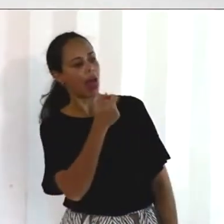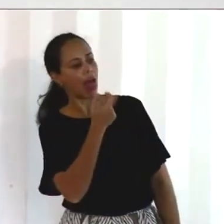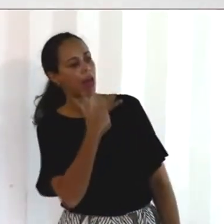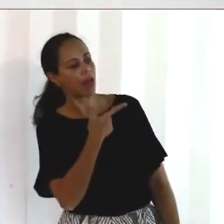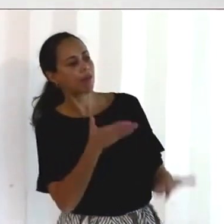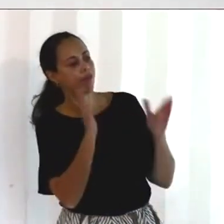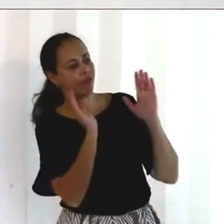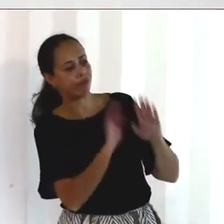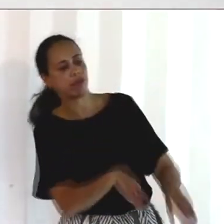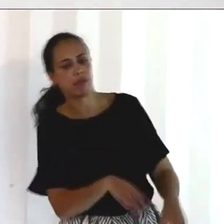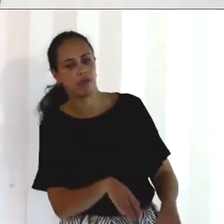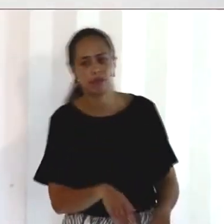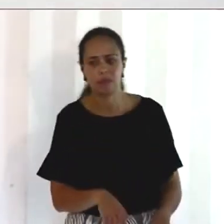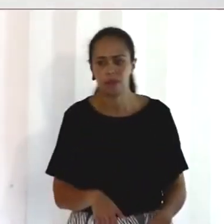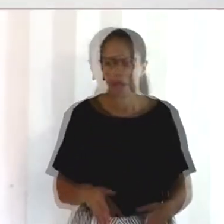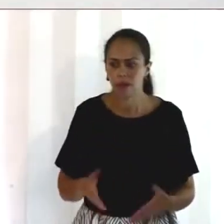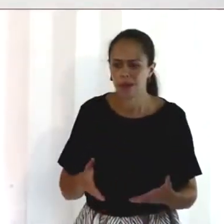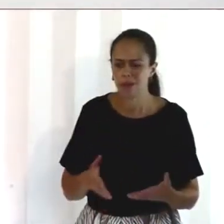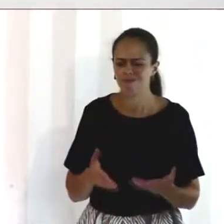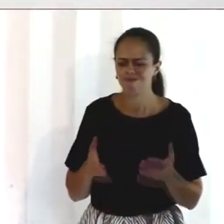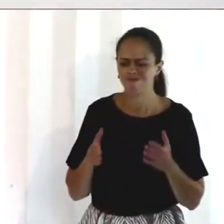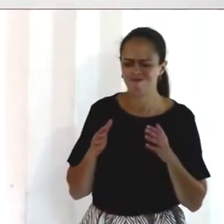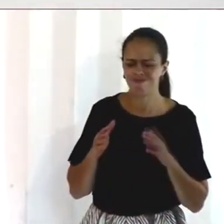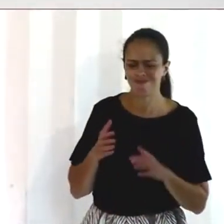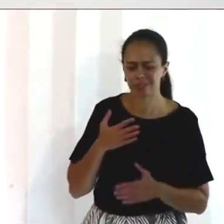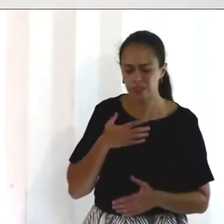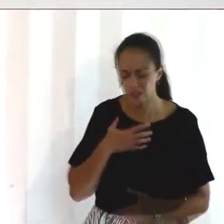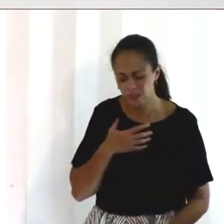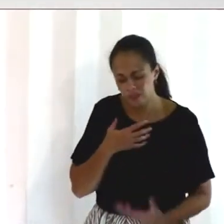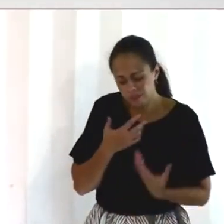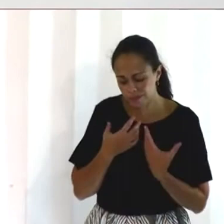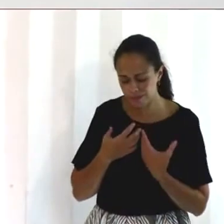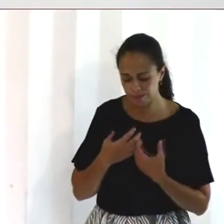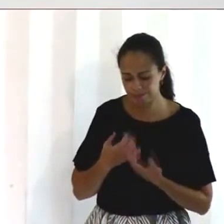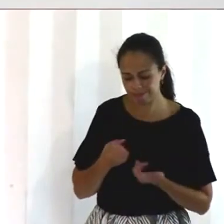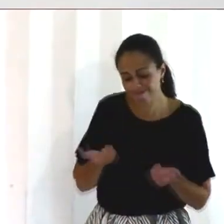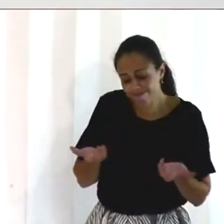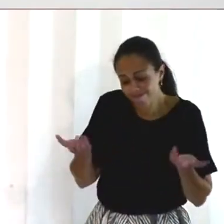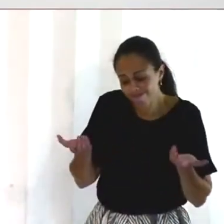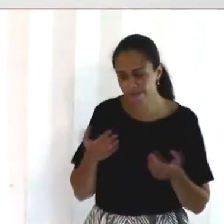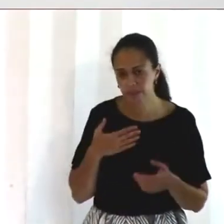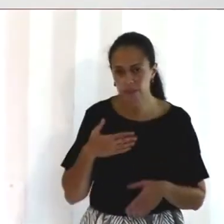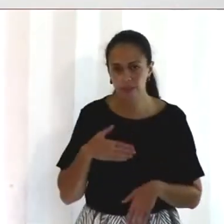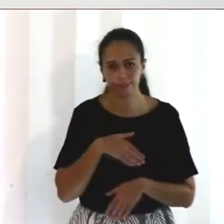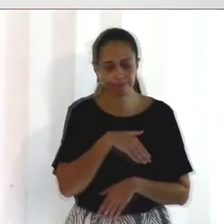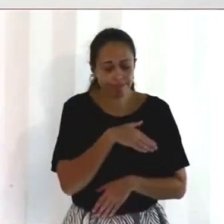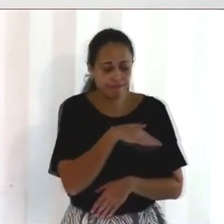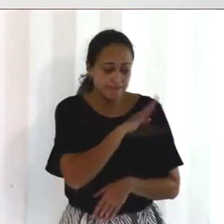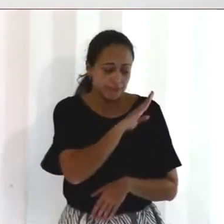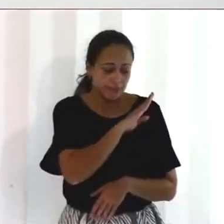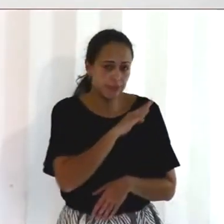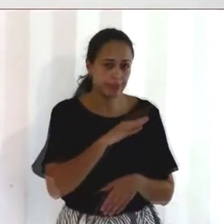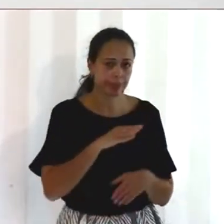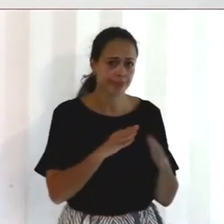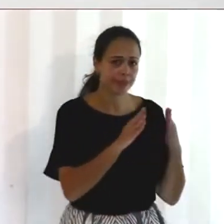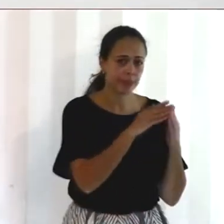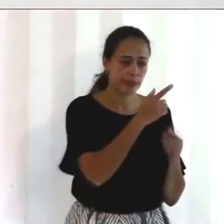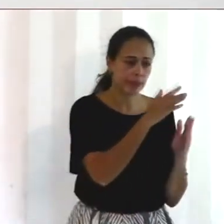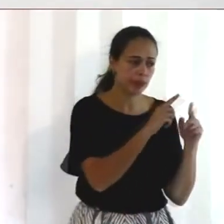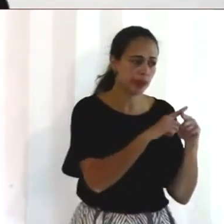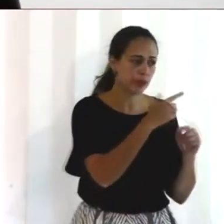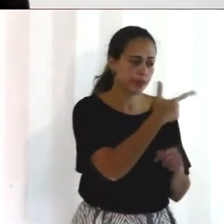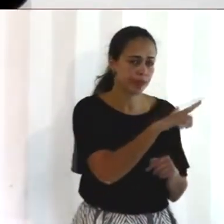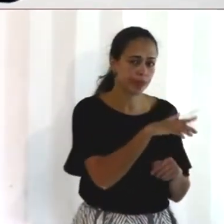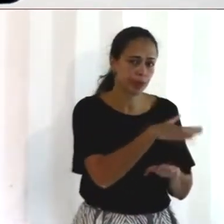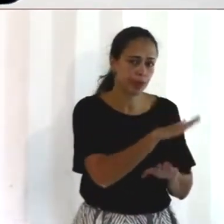para chegar aqui, e a pessoa riu de nós. Ok, o seminarista veio embora depois, eu fiquei pastoreando a igreja metropolitana, até um dia